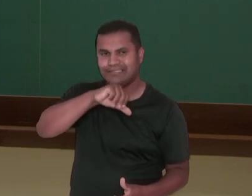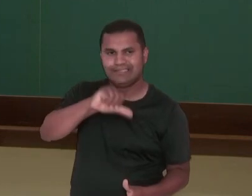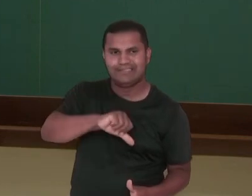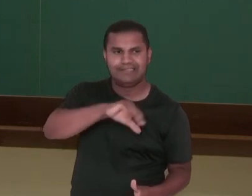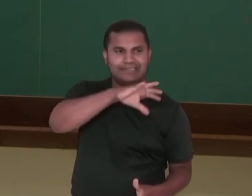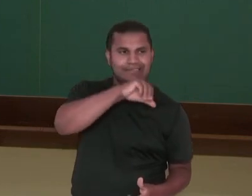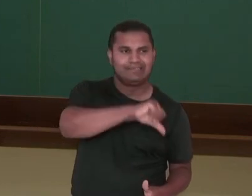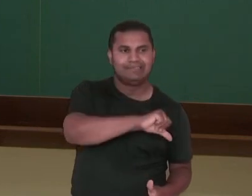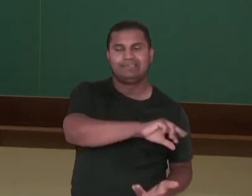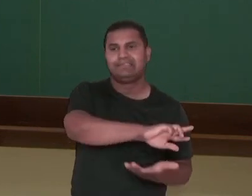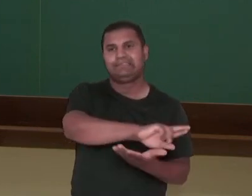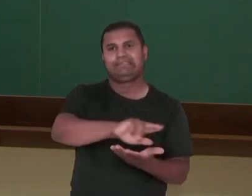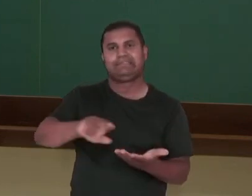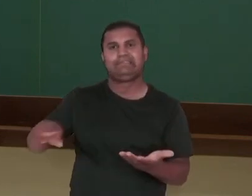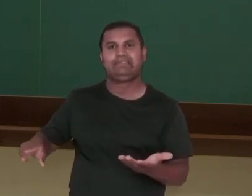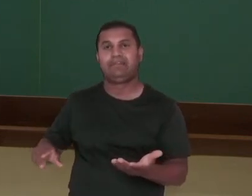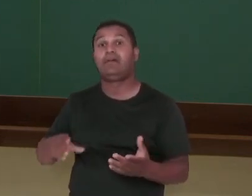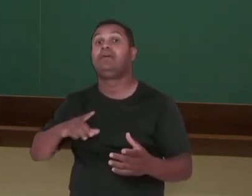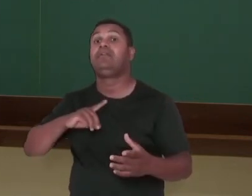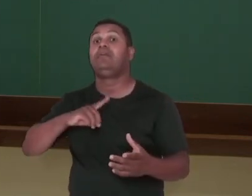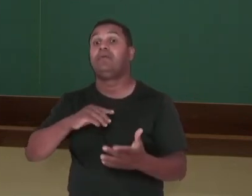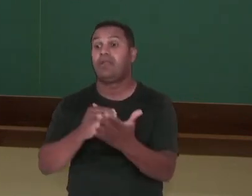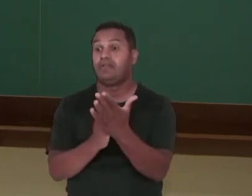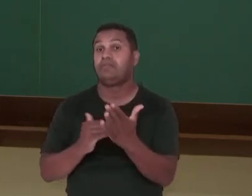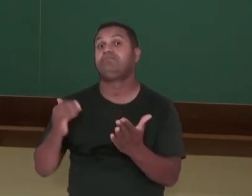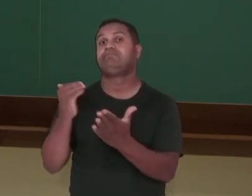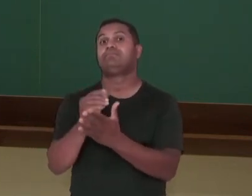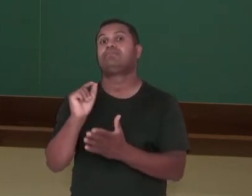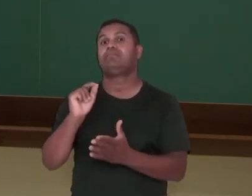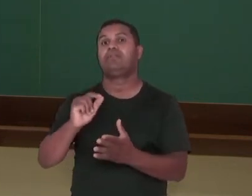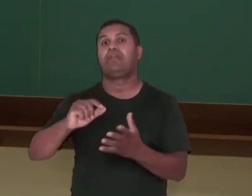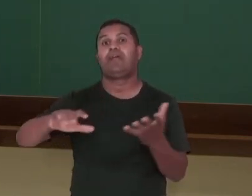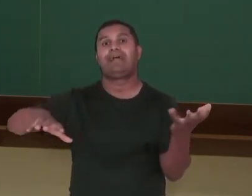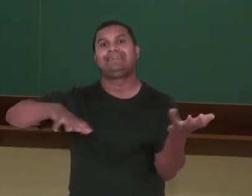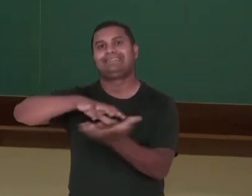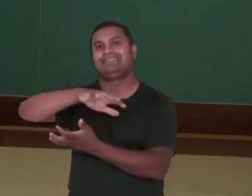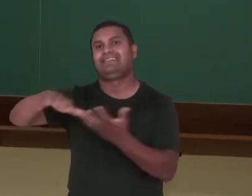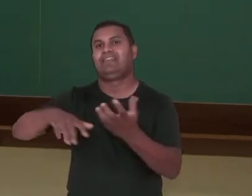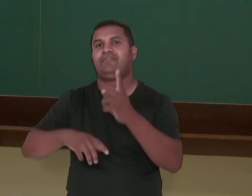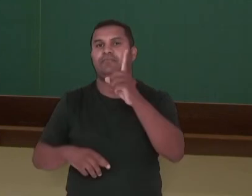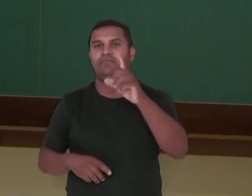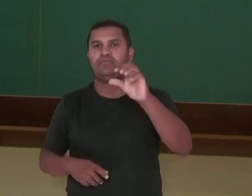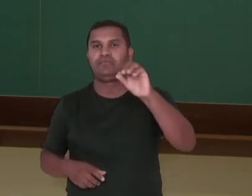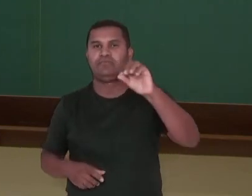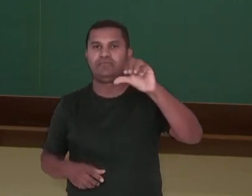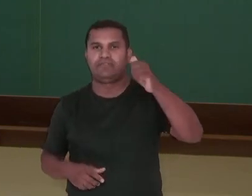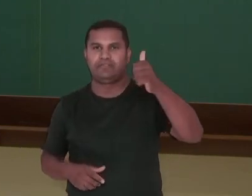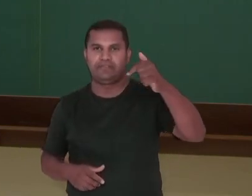1917. Isso aí, até a próxima!